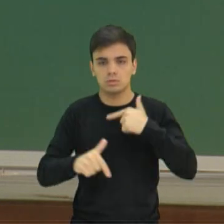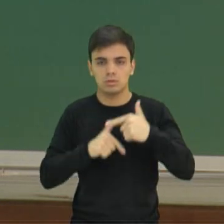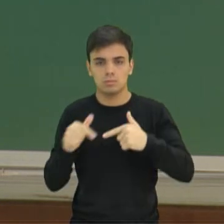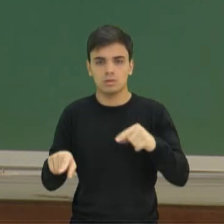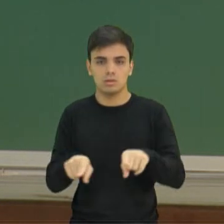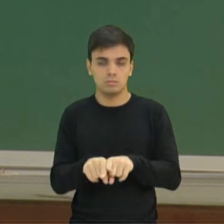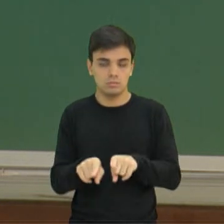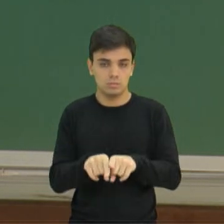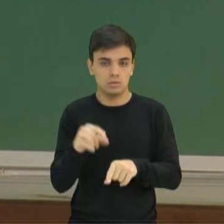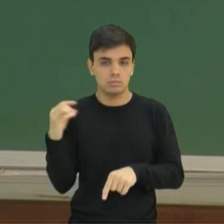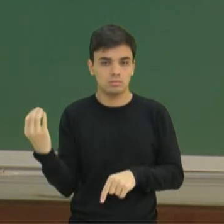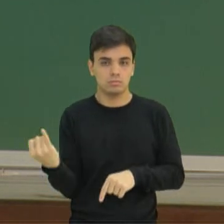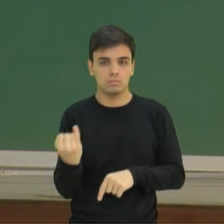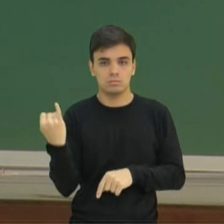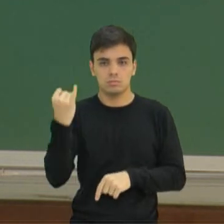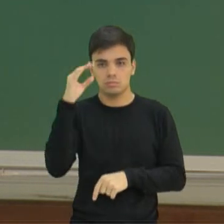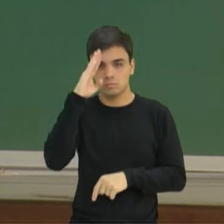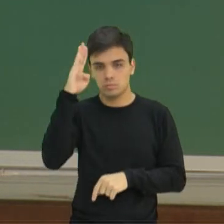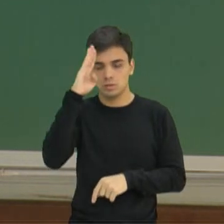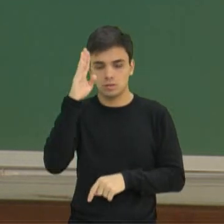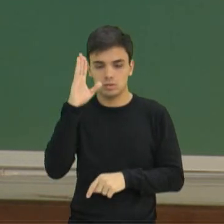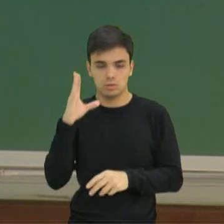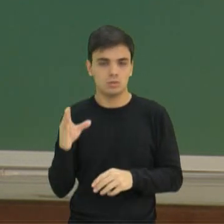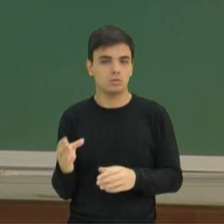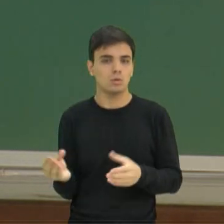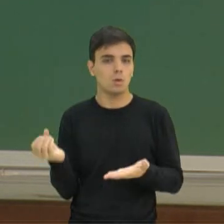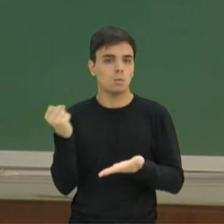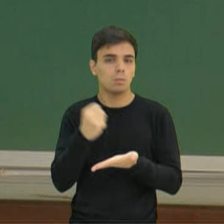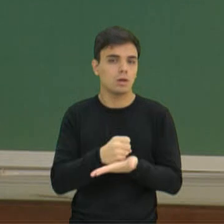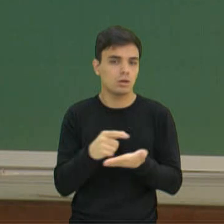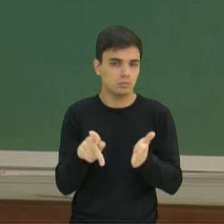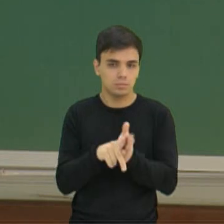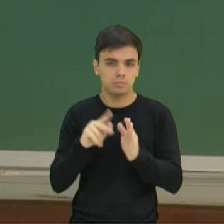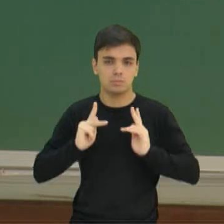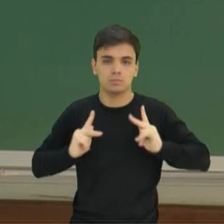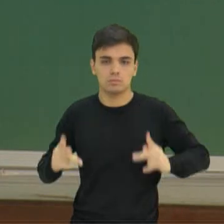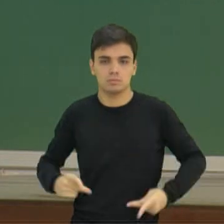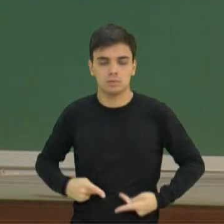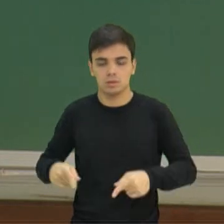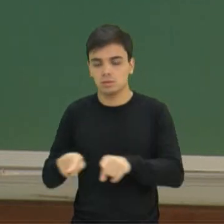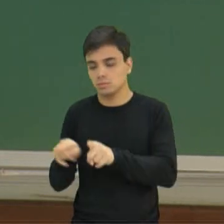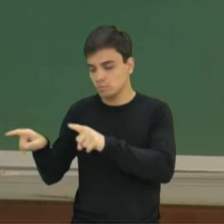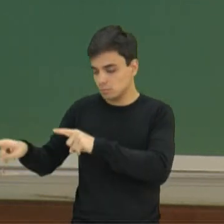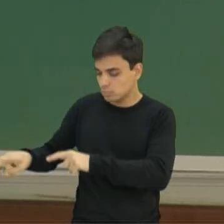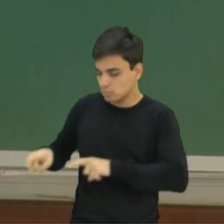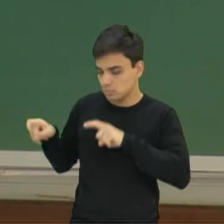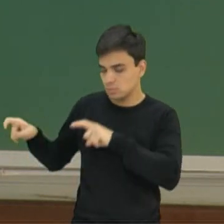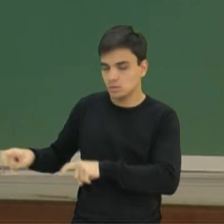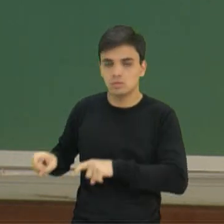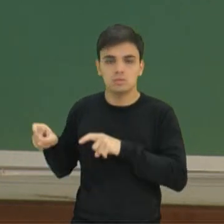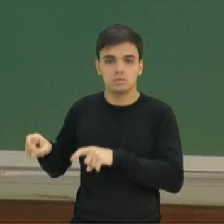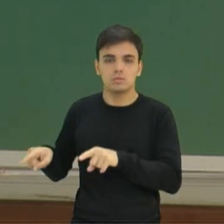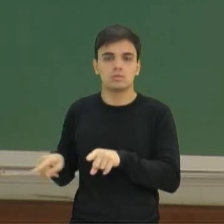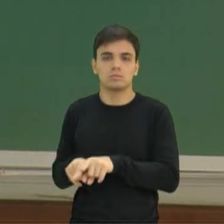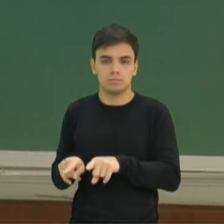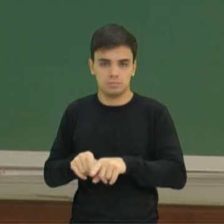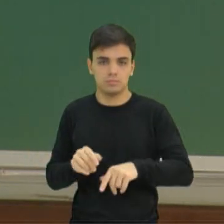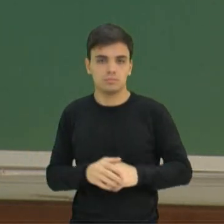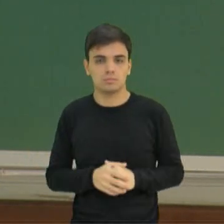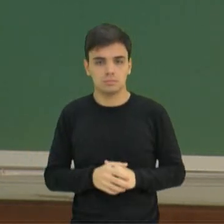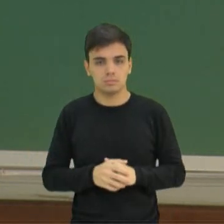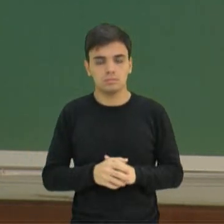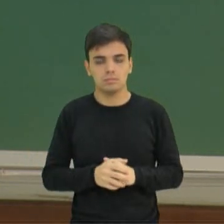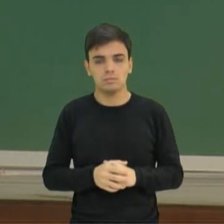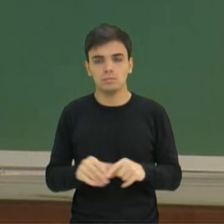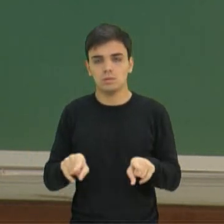Principalmente ali a ocupação humana, a agropecuária, que envolve ali agricultura e pecuária, e